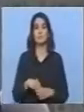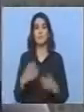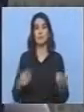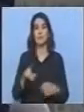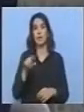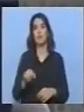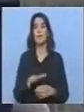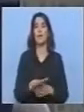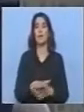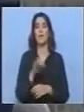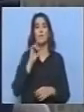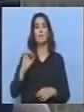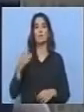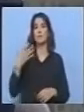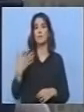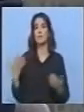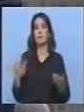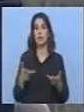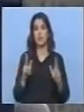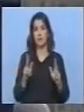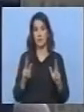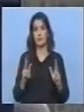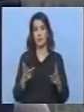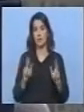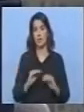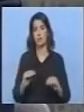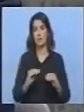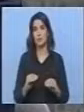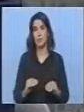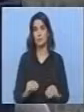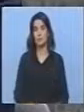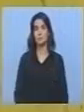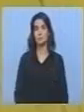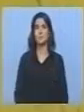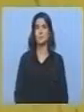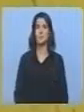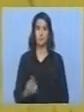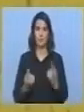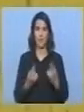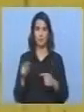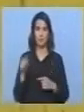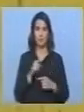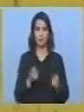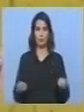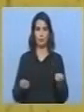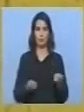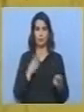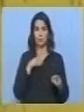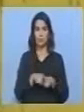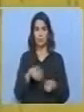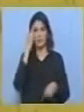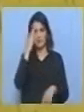também essa dimensão fundamental que é a liberdade de educação, no caso. Sendo alguns desses dirigentes políticos com capacidade de